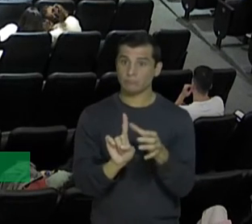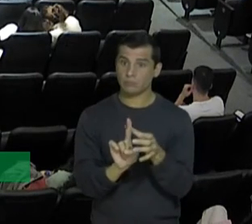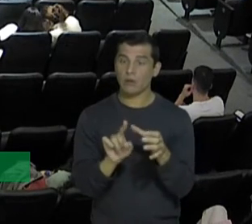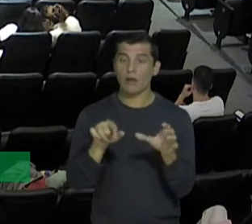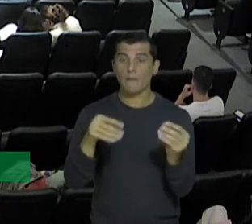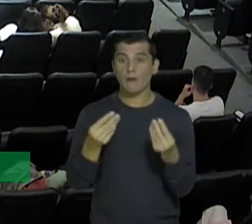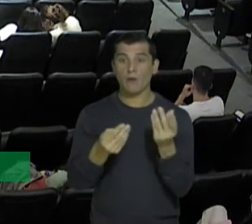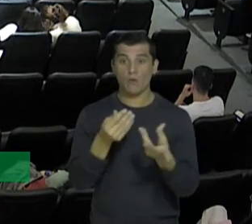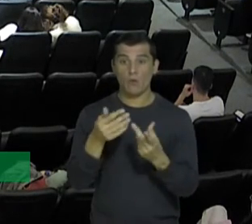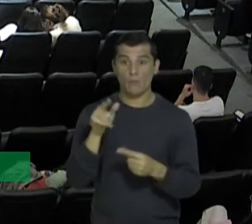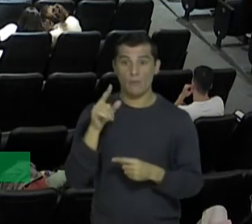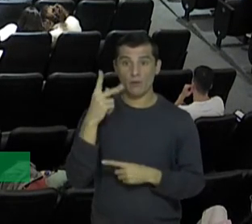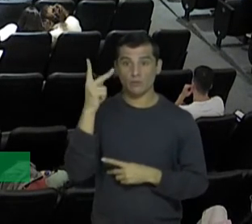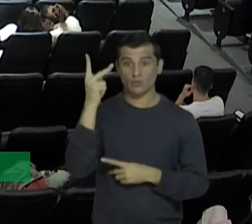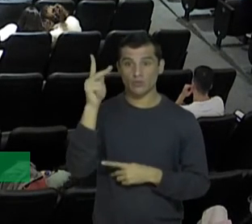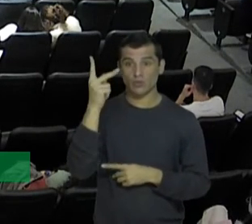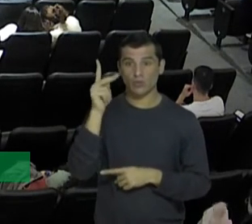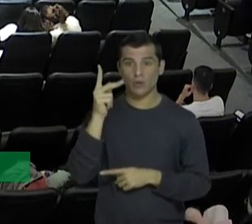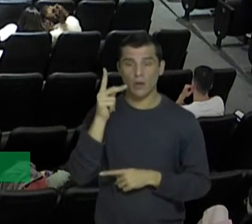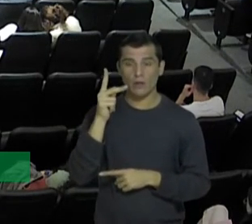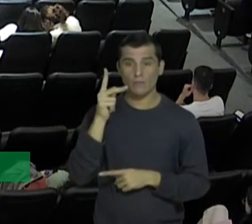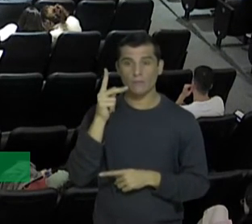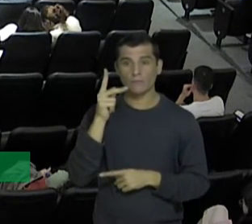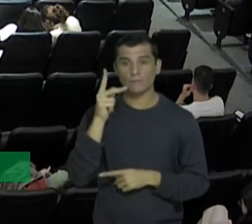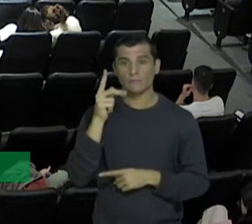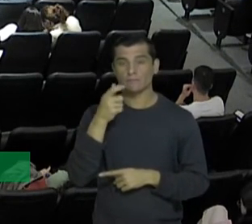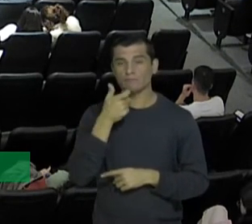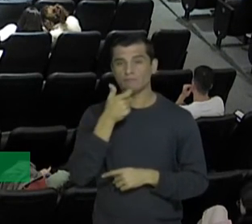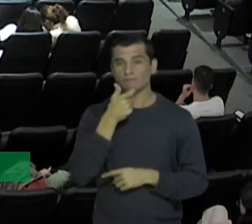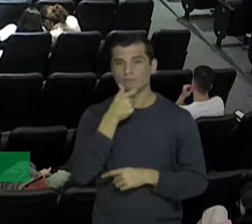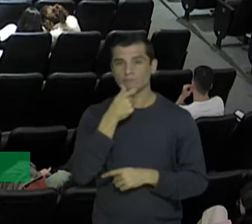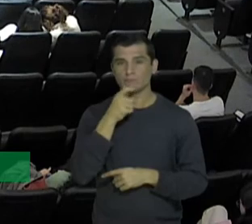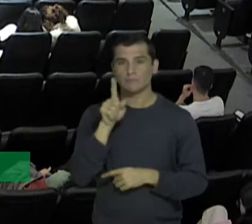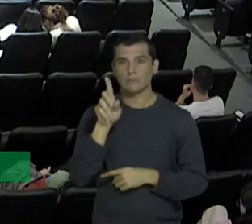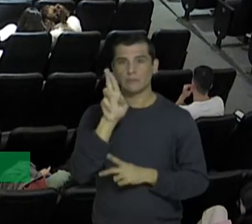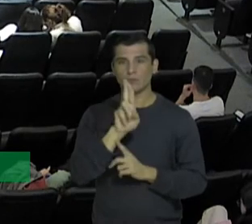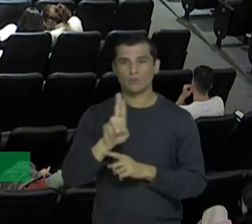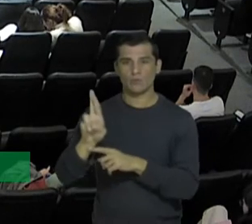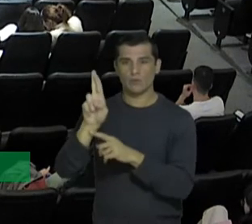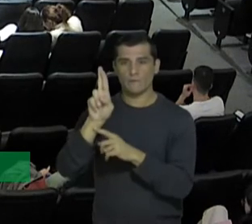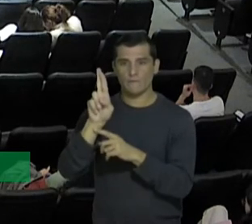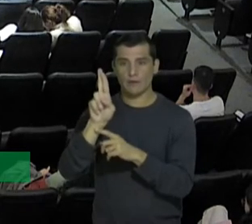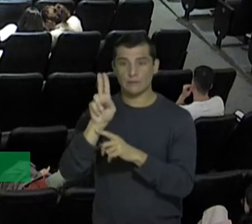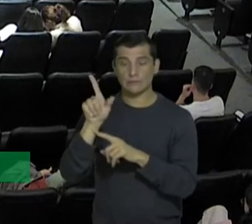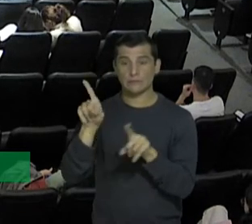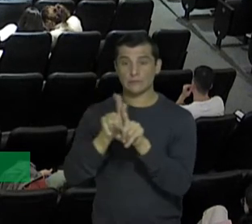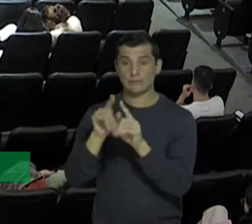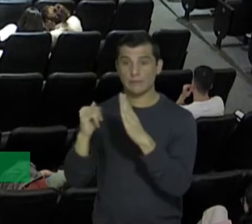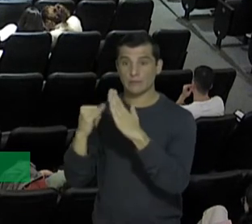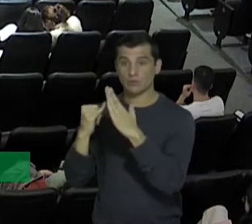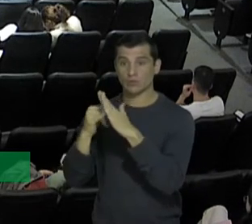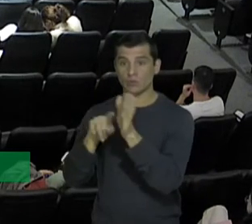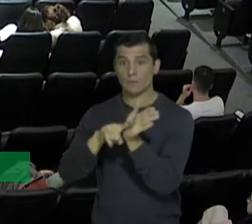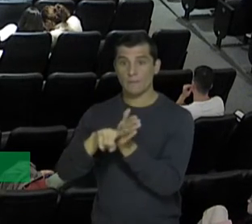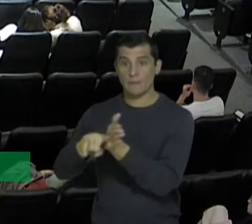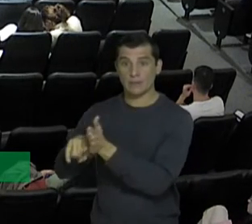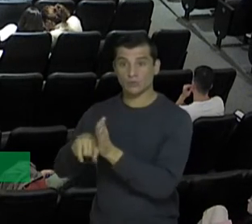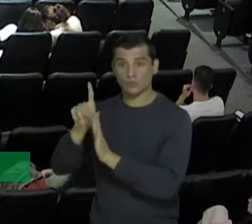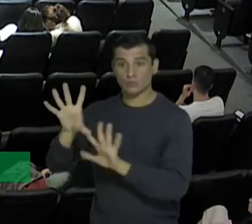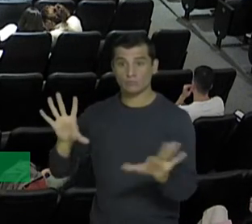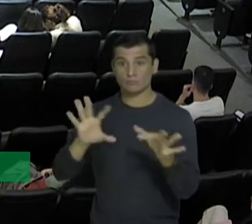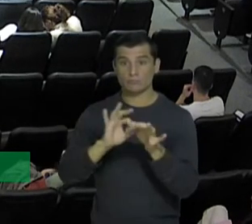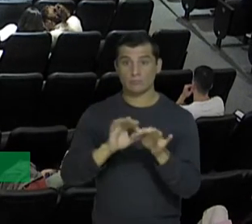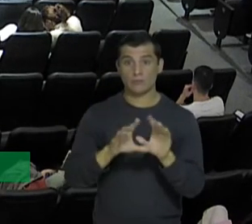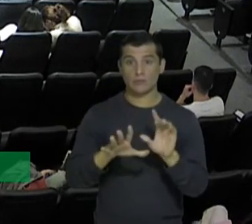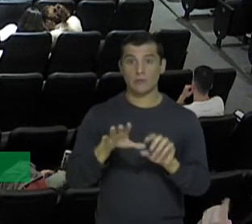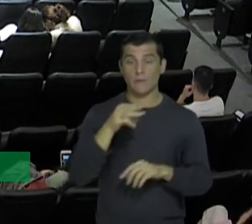United Services institute for Defense and Security studies o Instituto de Pesquisa vinculado ao ministério da Defesa